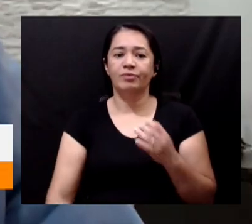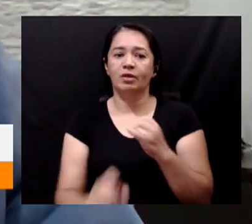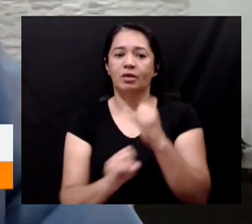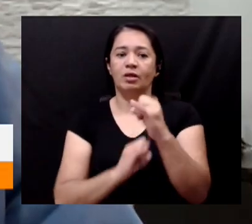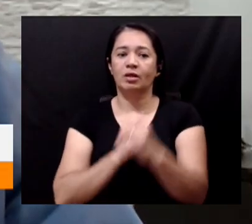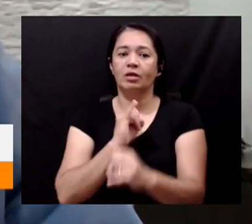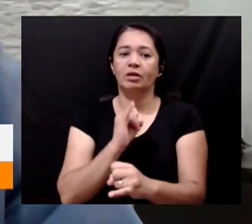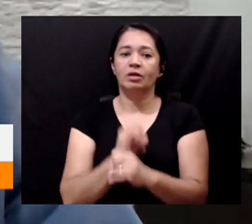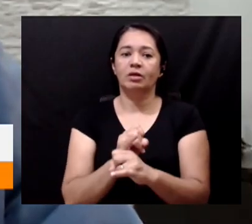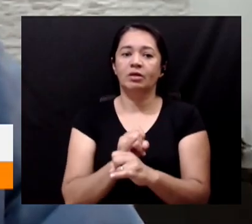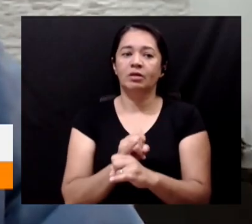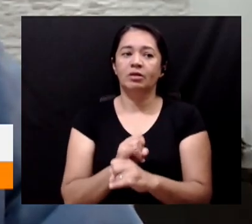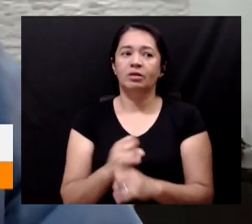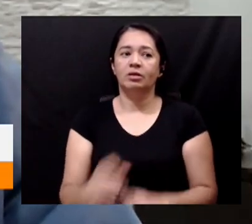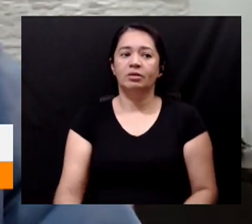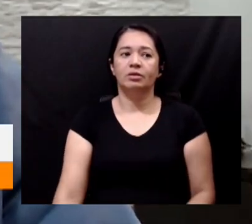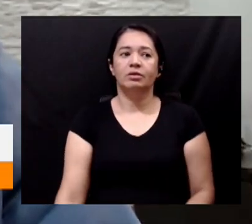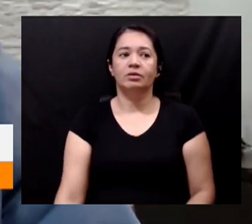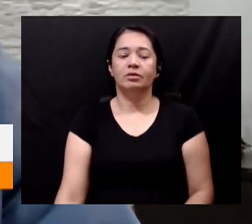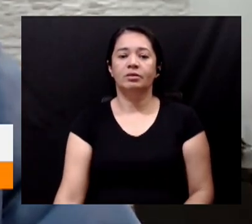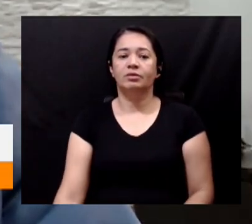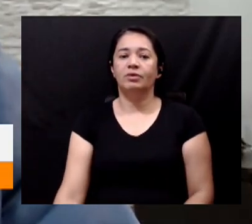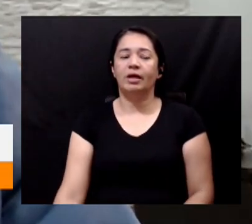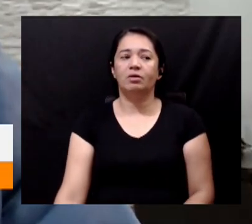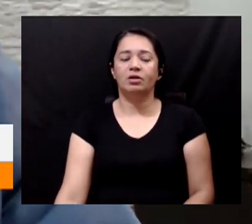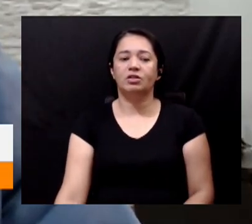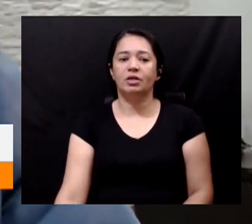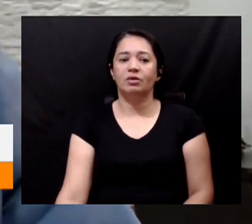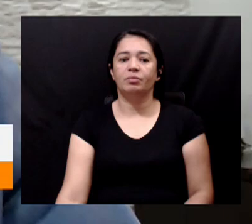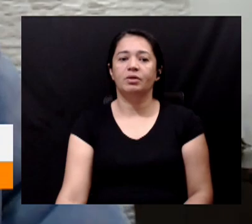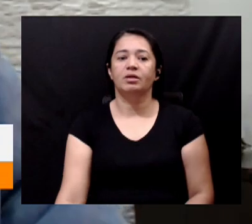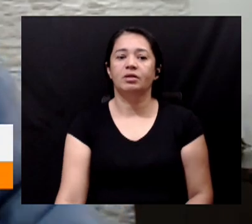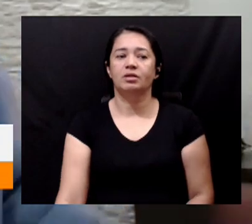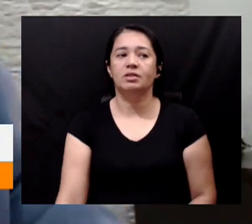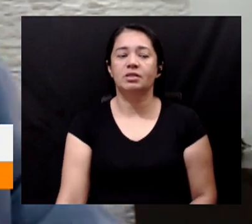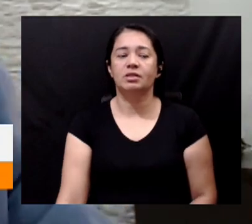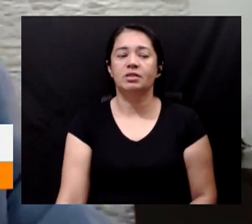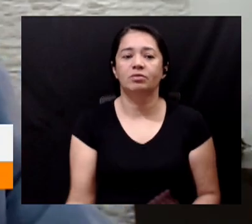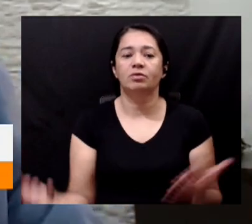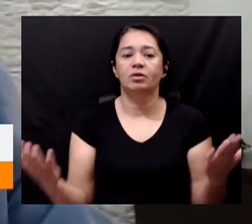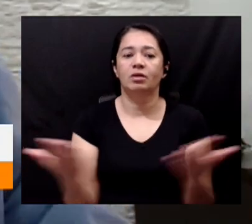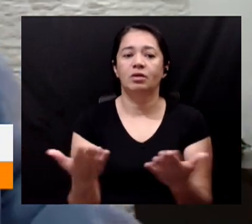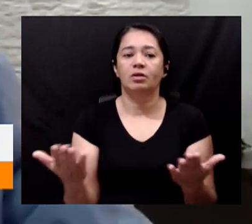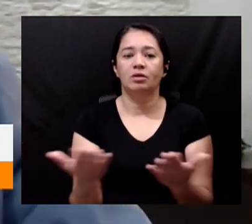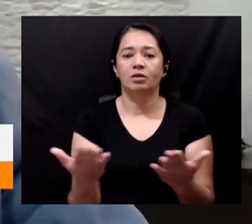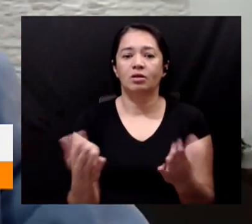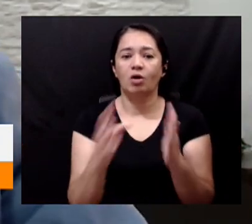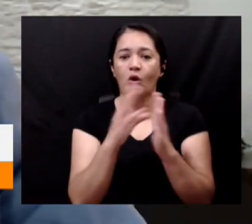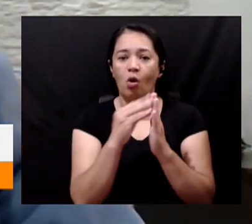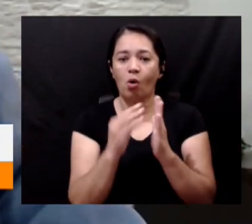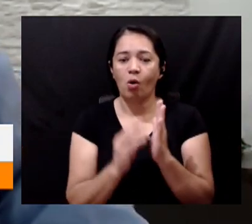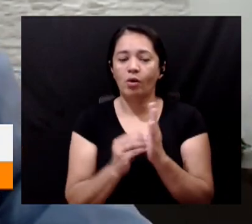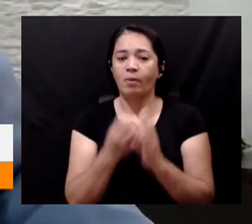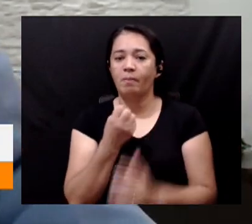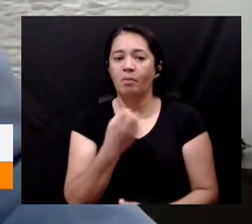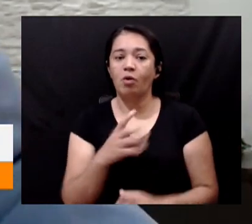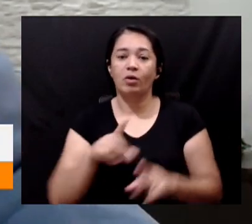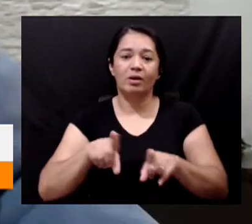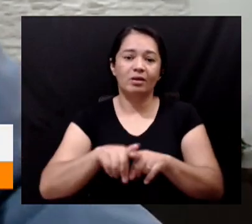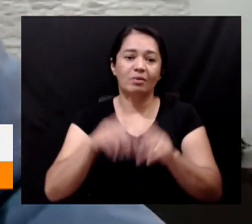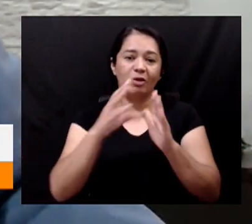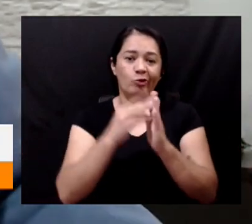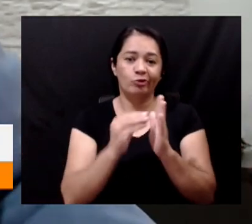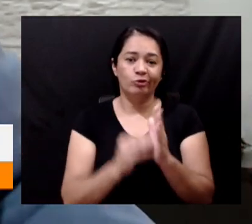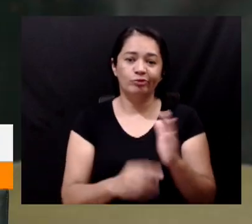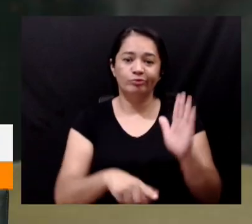rápido e, consequentemente, acaba gerando a facilitação de acesso a conteúdos bons e conteúdos negativos, como é uma situação